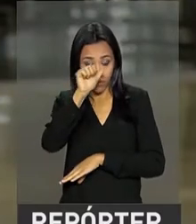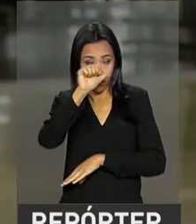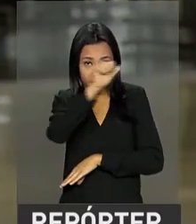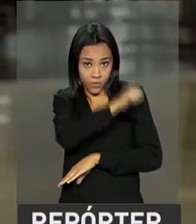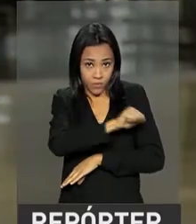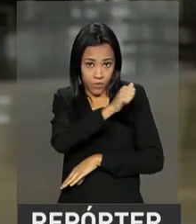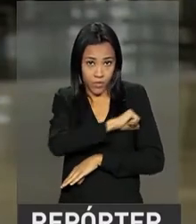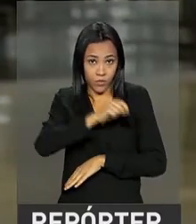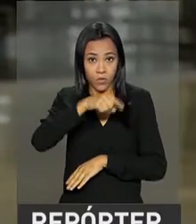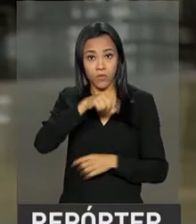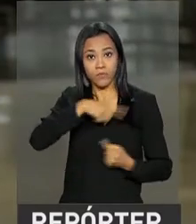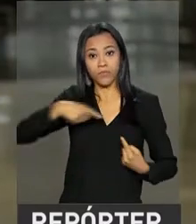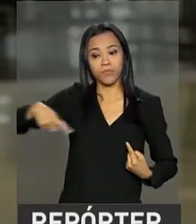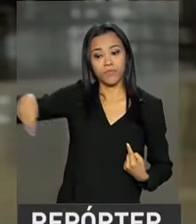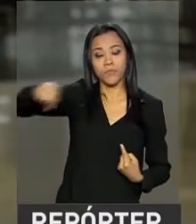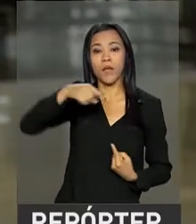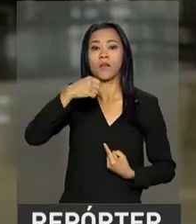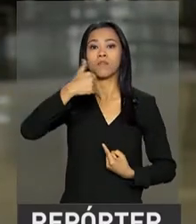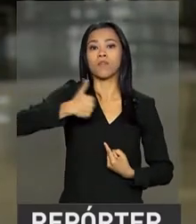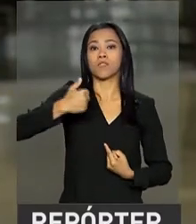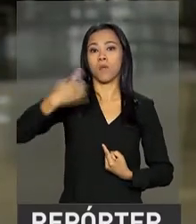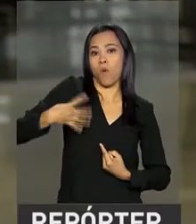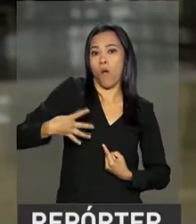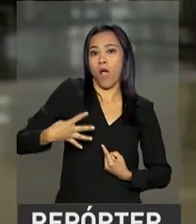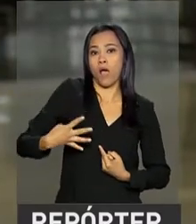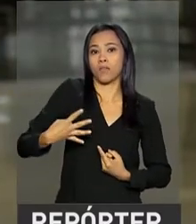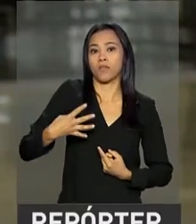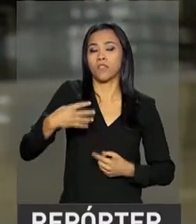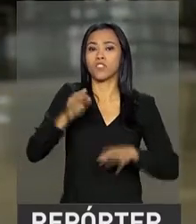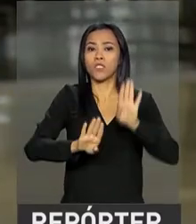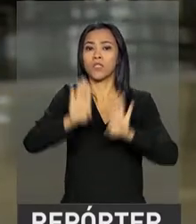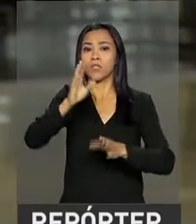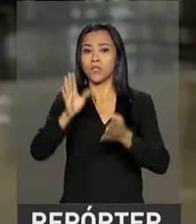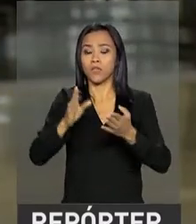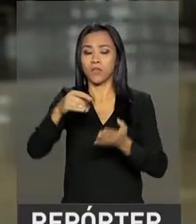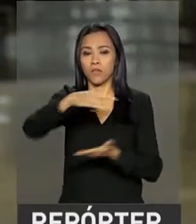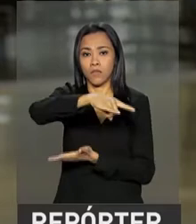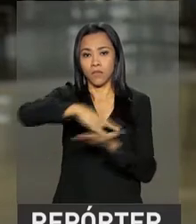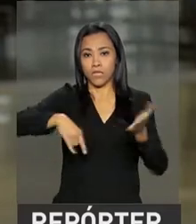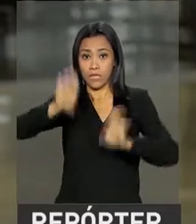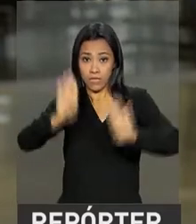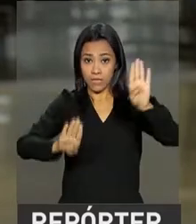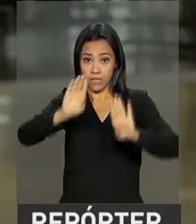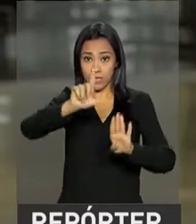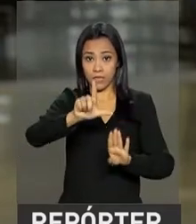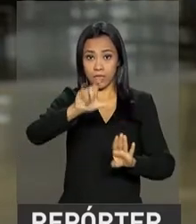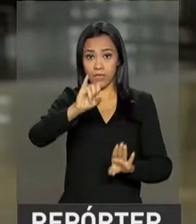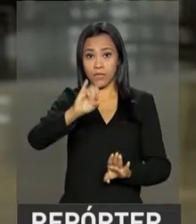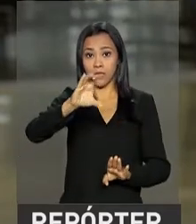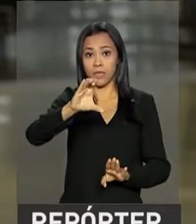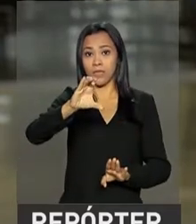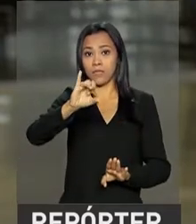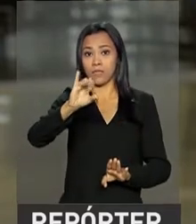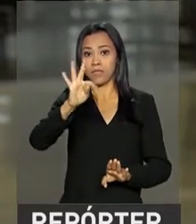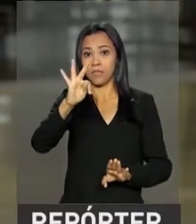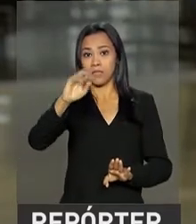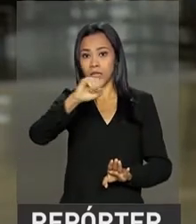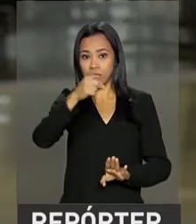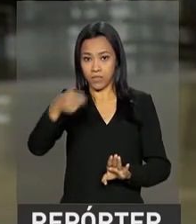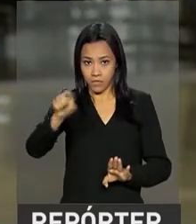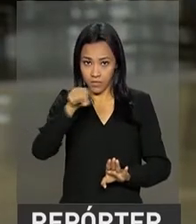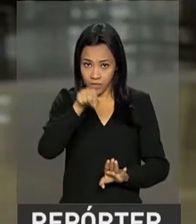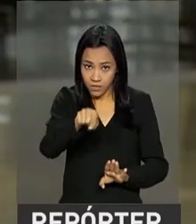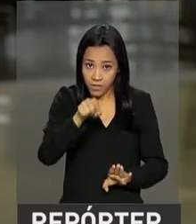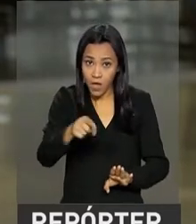14ª rodada de exploração de licitações de petróleo e gás. Estão sendo ofertados